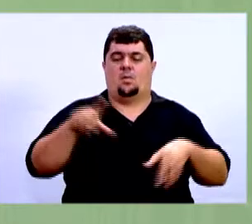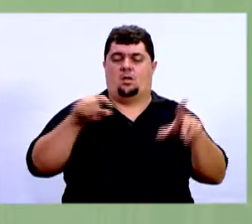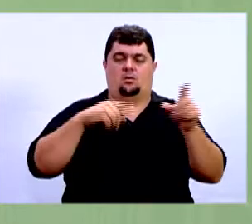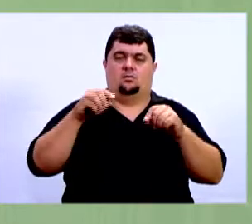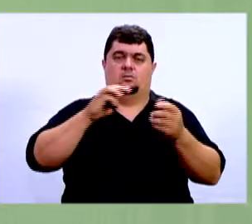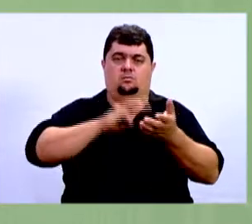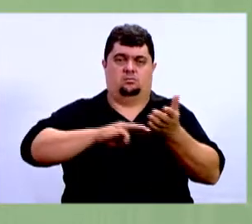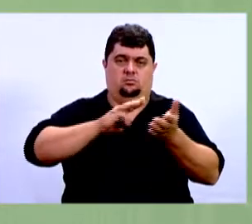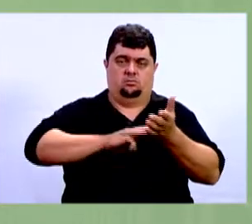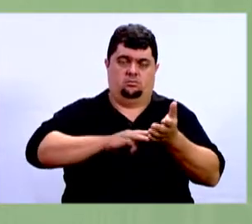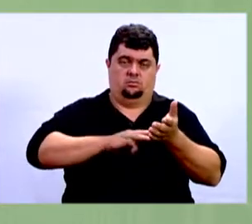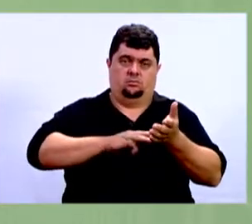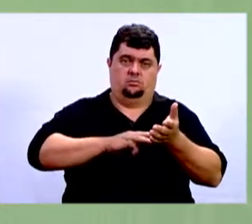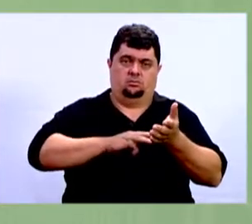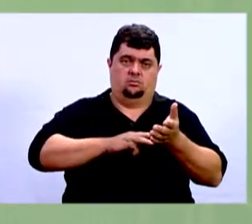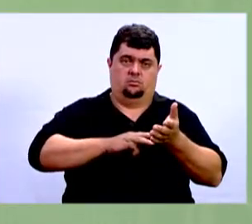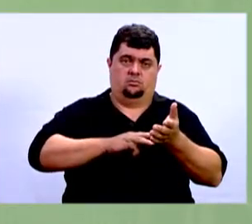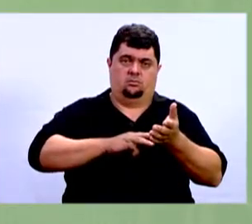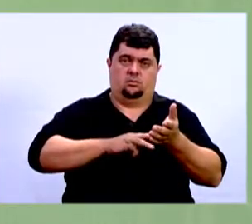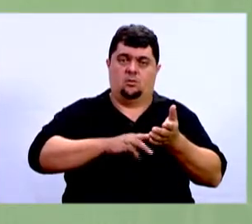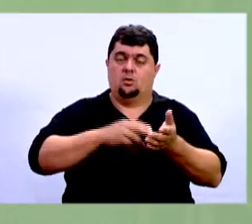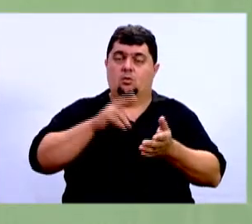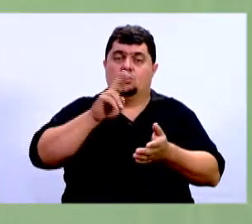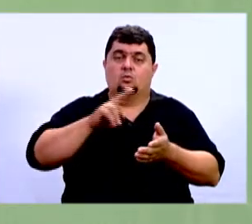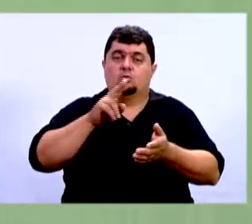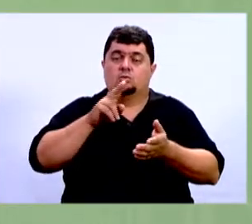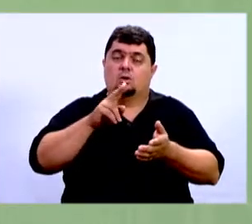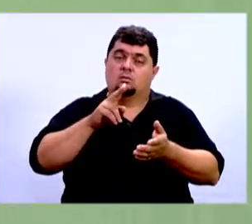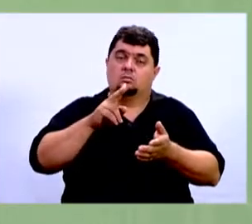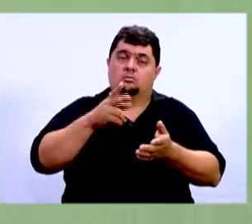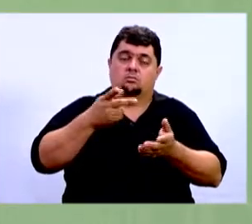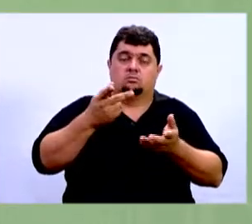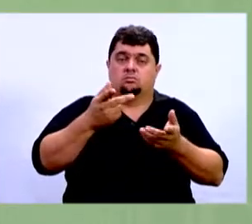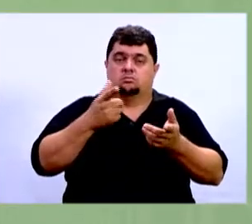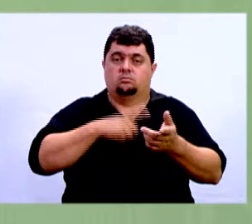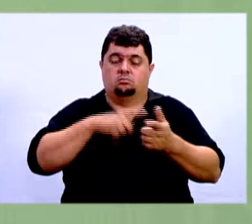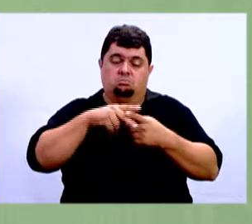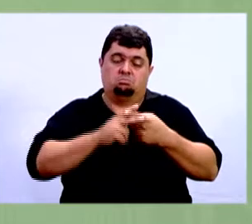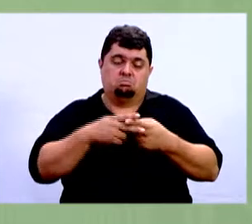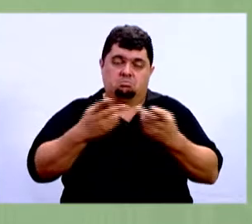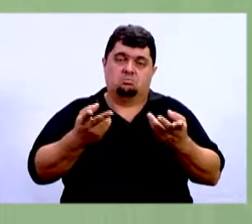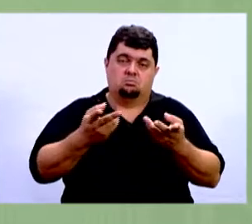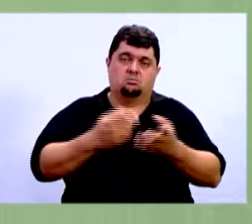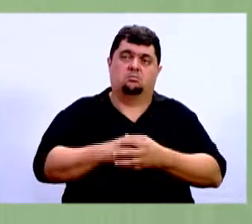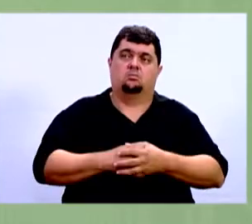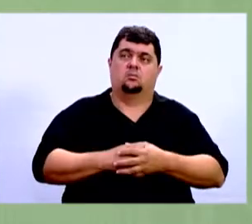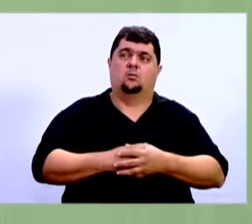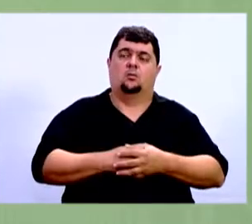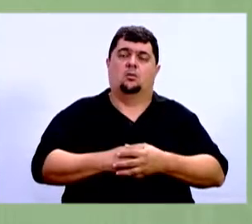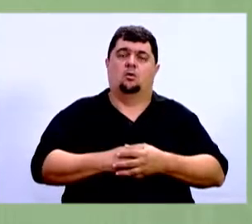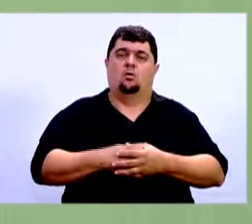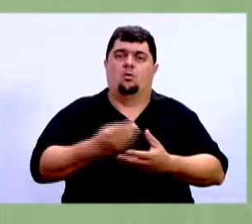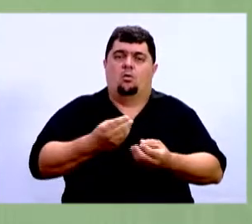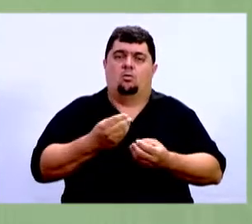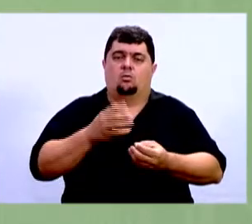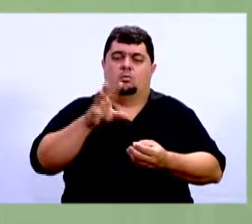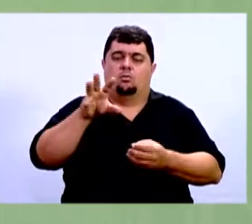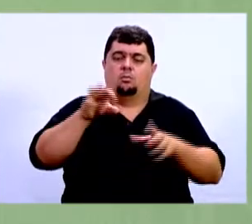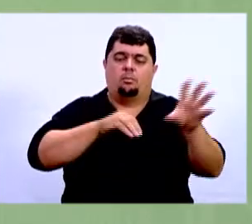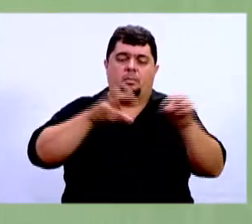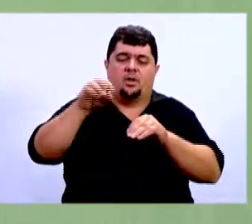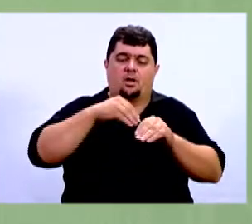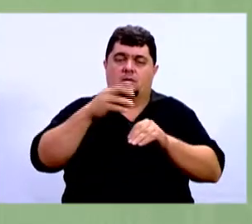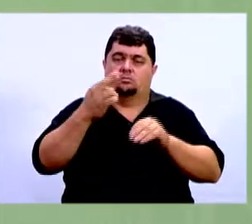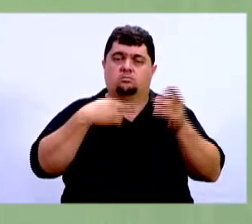de método, você vai ter que utilizar um instrumento, né, para fazer essa coleta de dados. Essa coleta de dados nós podemos definir como 3